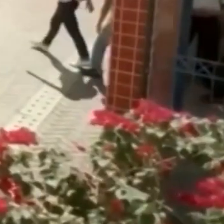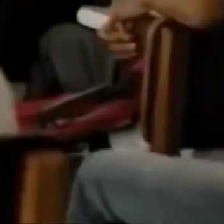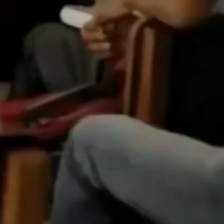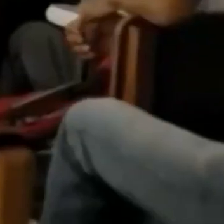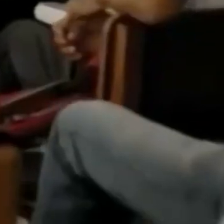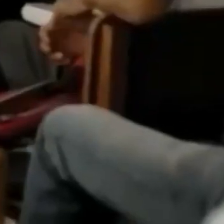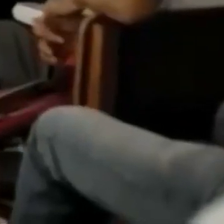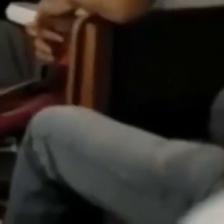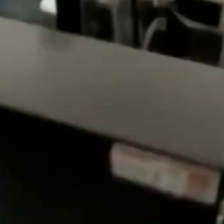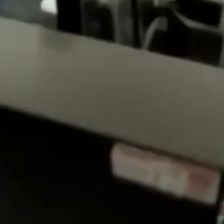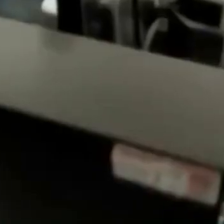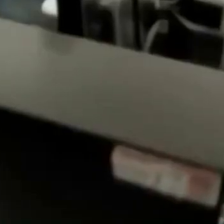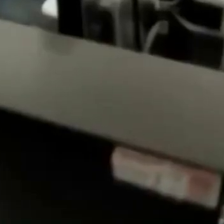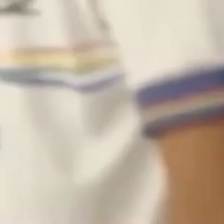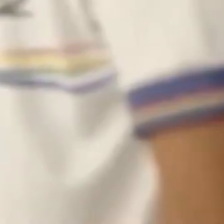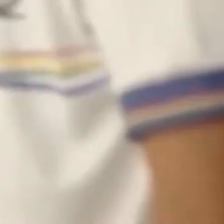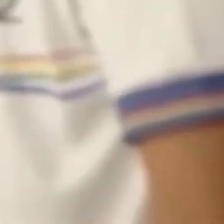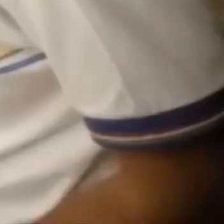educacional.